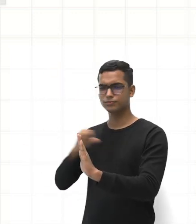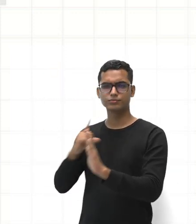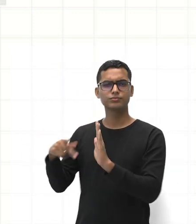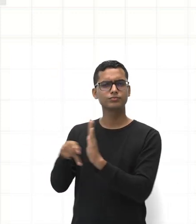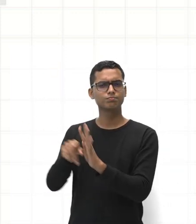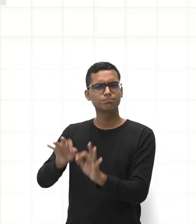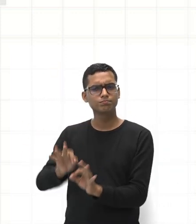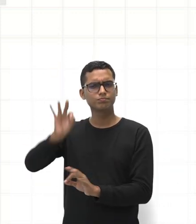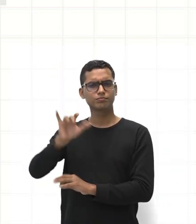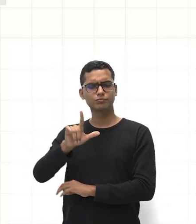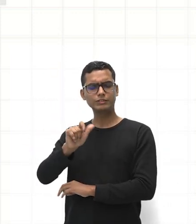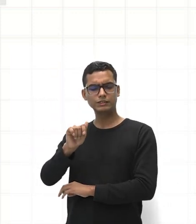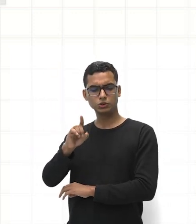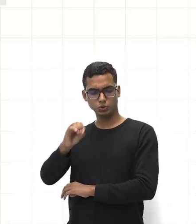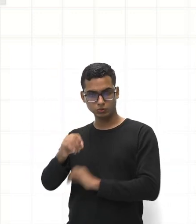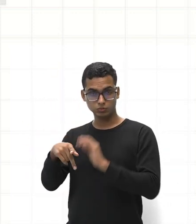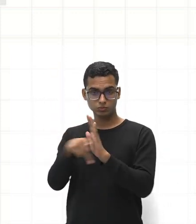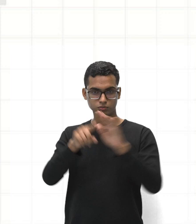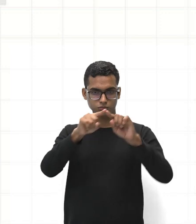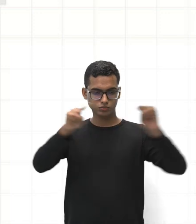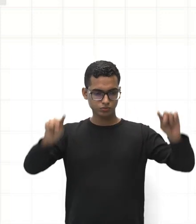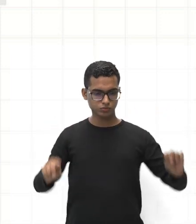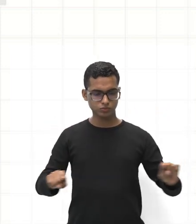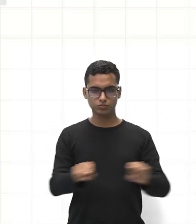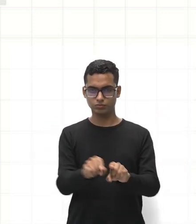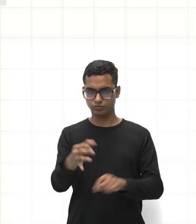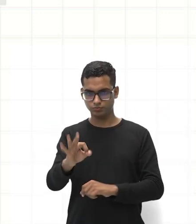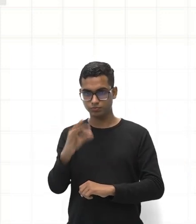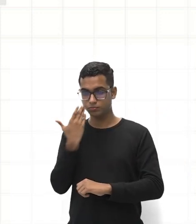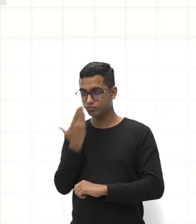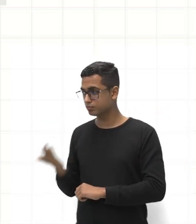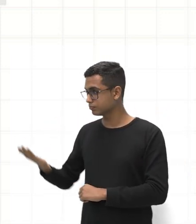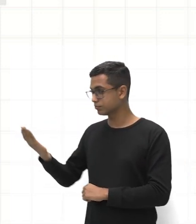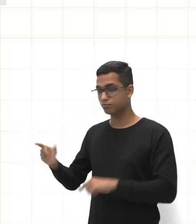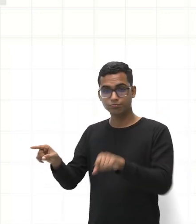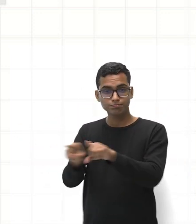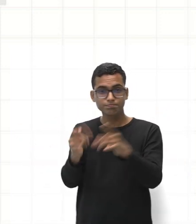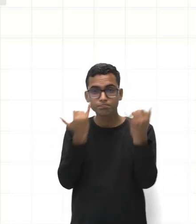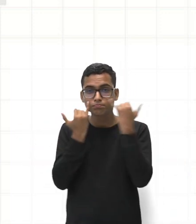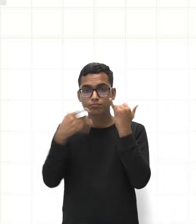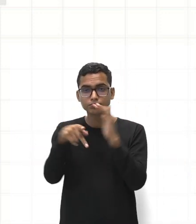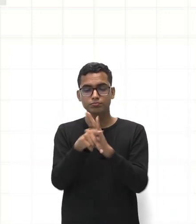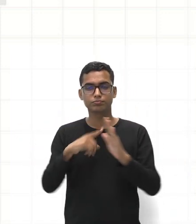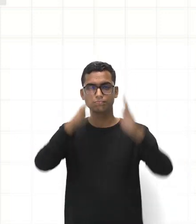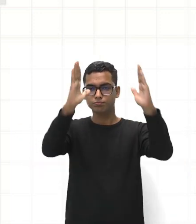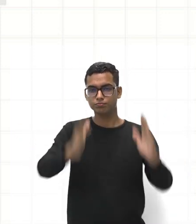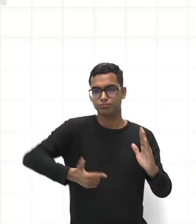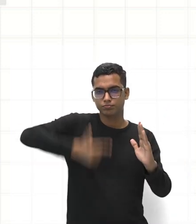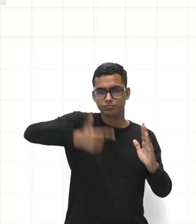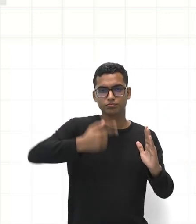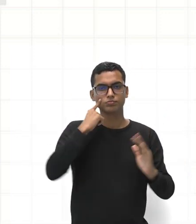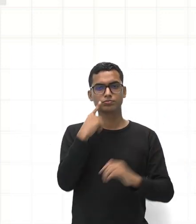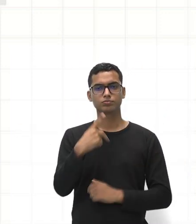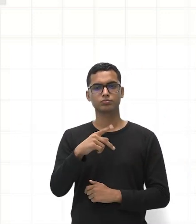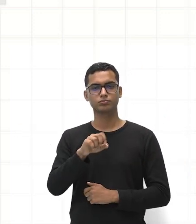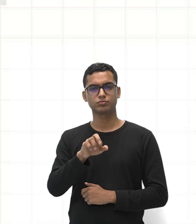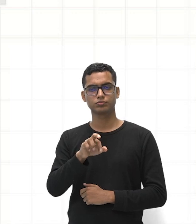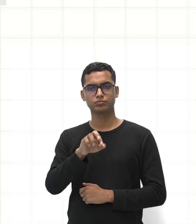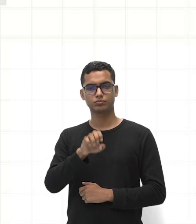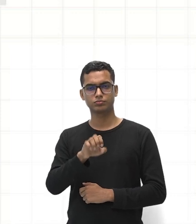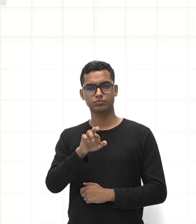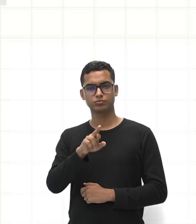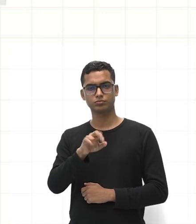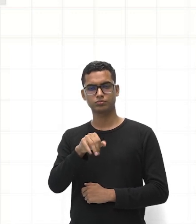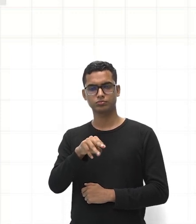dos lados de um quadrado, tá bom? E aqui nós temos a informação do perímetro e aqui nós temos a informação da área. Tudo